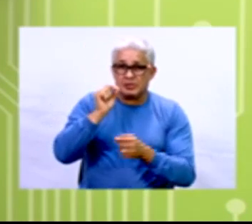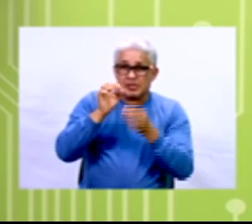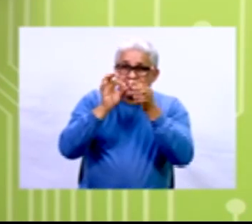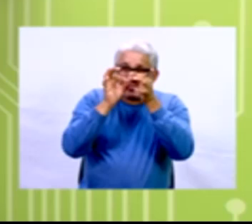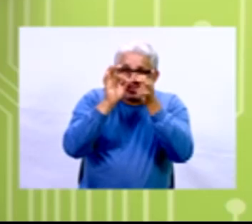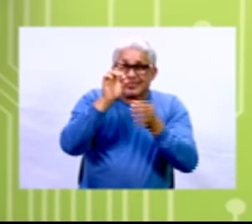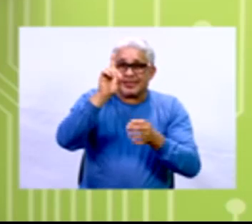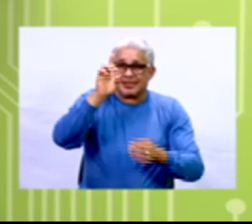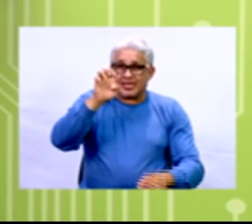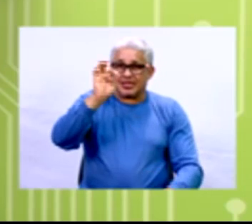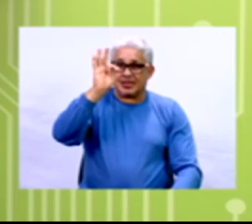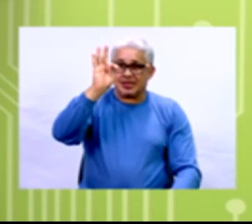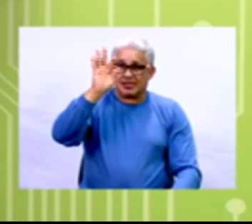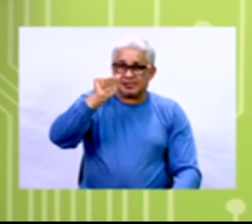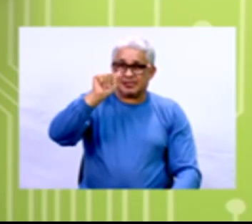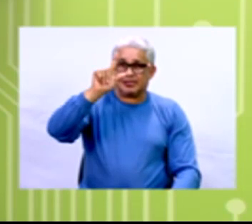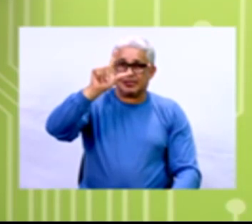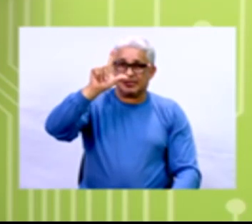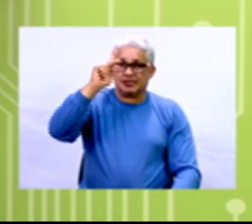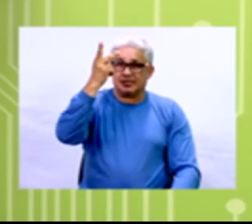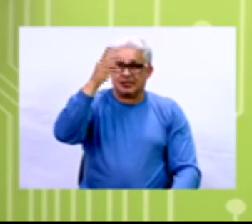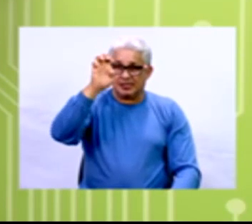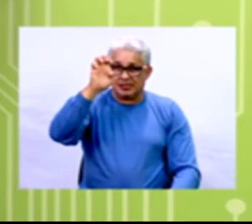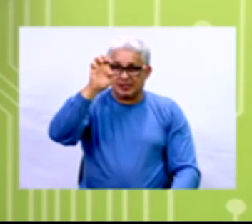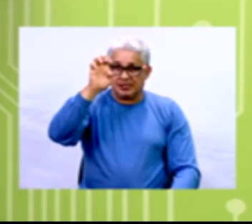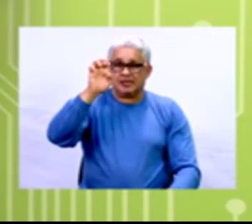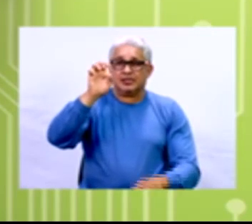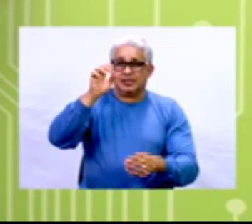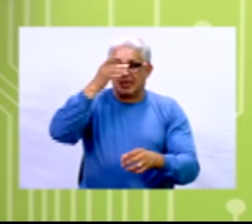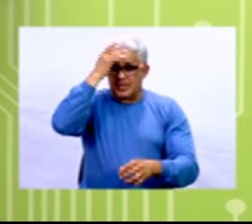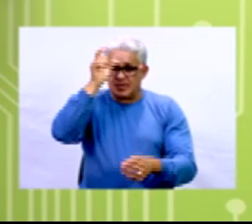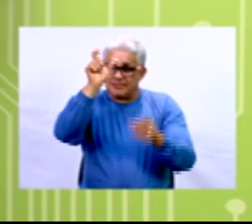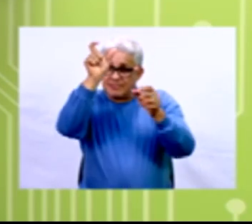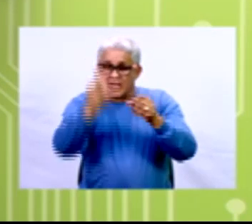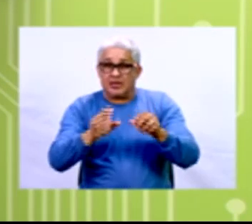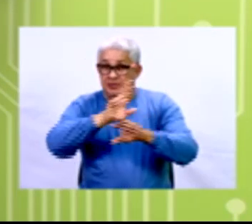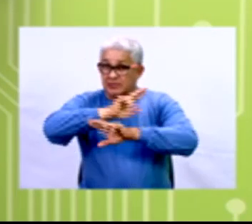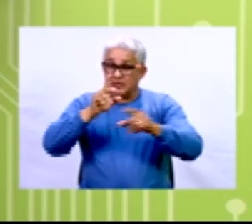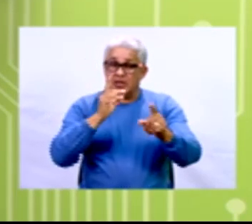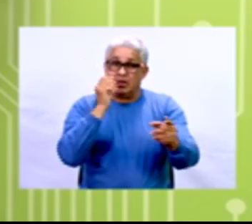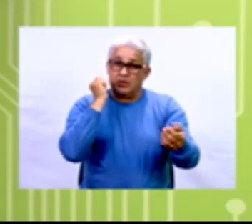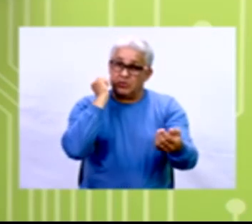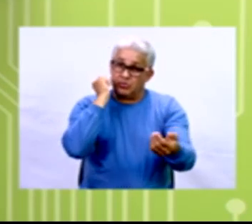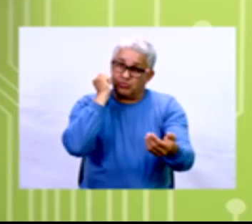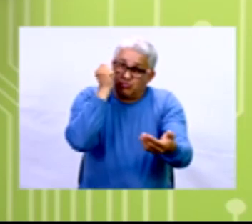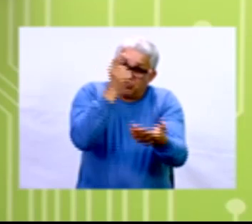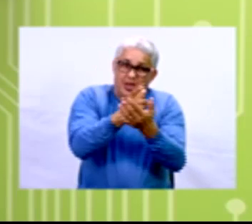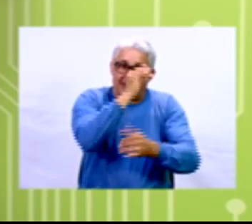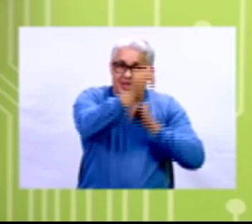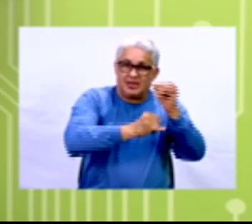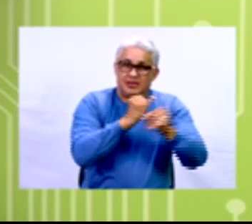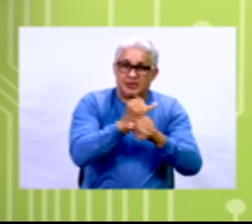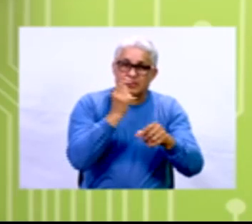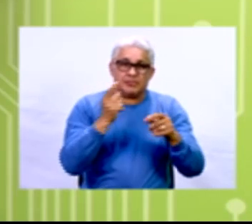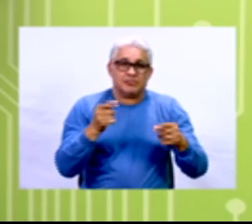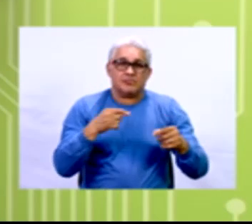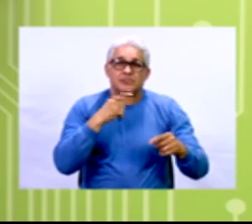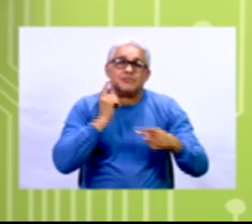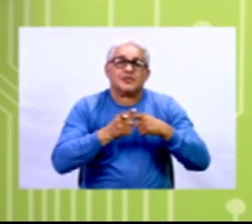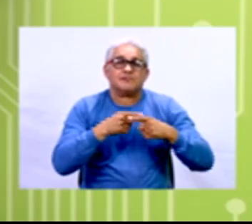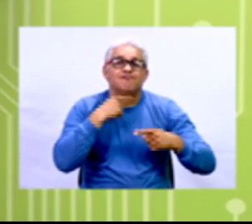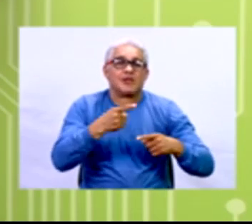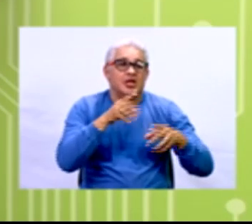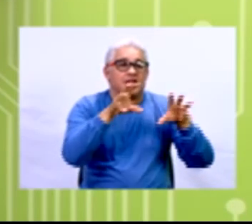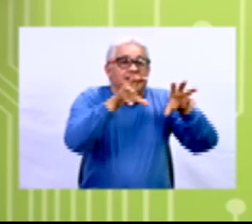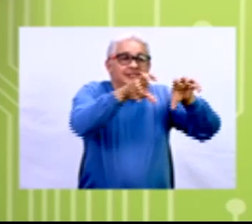daquela informação, daquele produto que ela vai comprar. É diferente você comprar pela internet, onde você não pega o produto. Então, você tem que passar